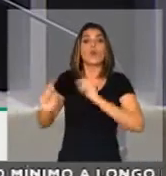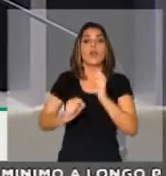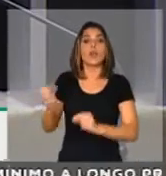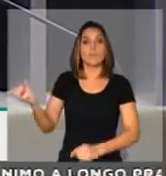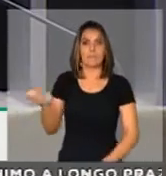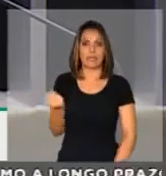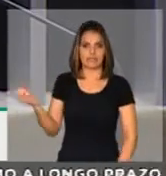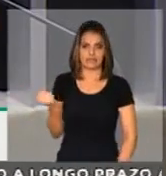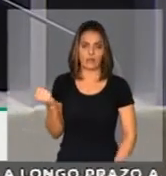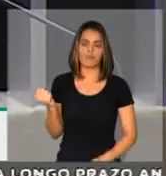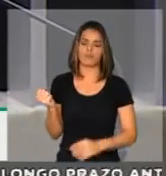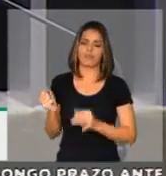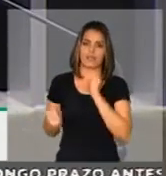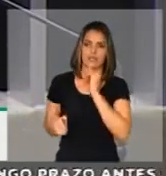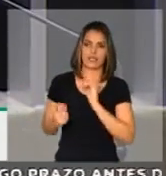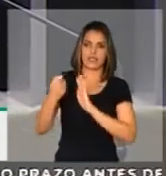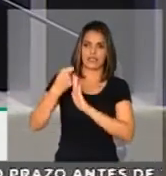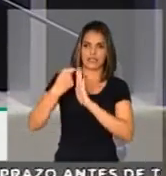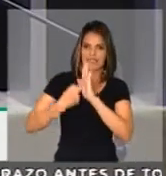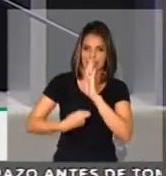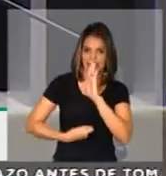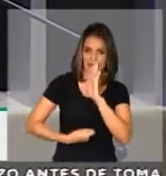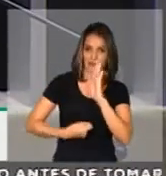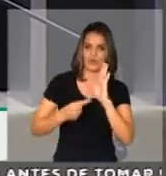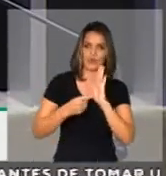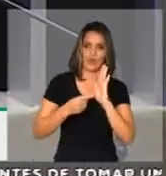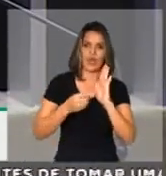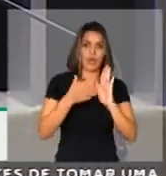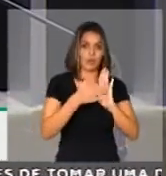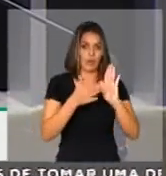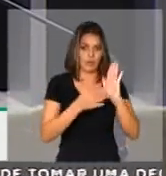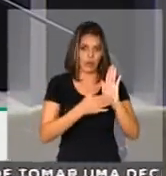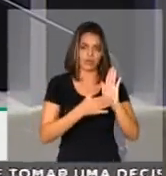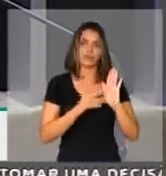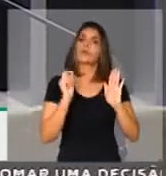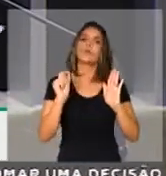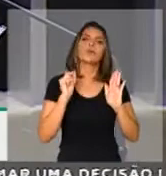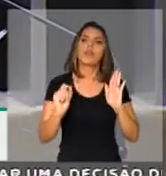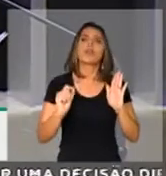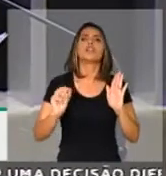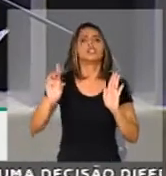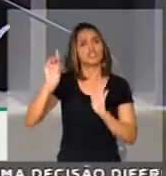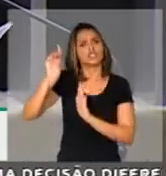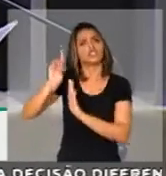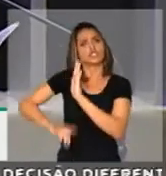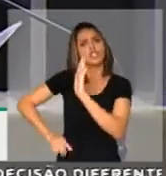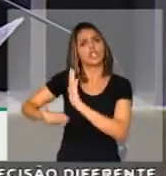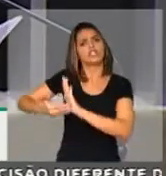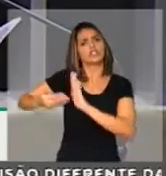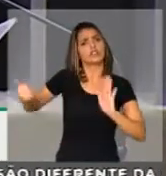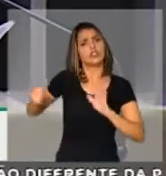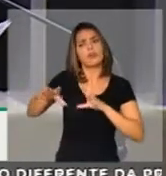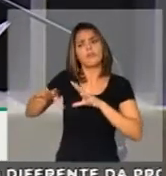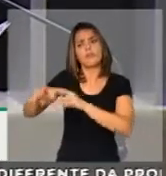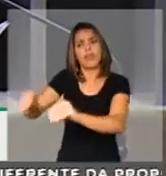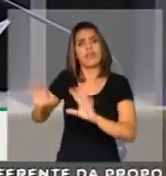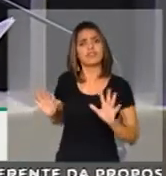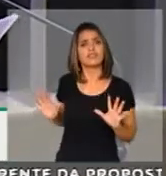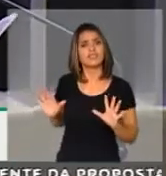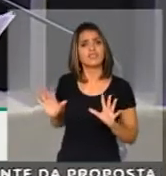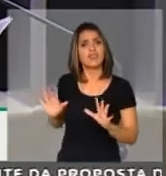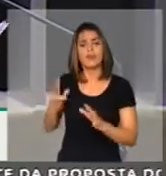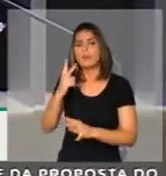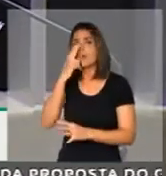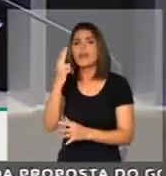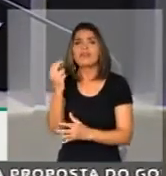por morte. No texto como está colocado, ele tira direitos, mexe com a insegurança, mexe com a